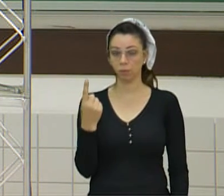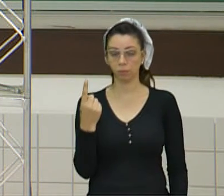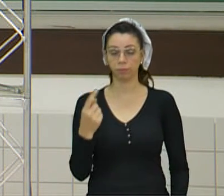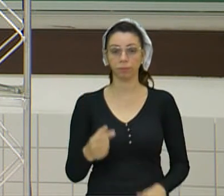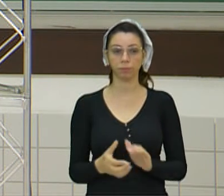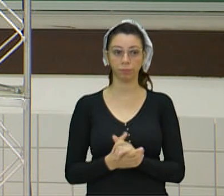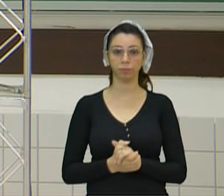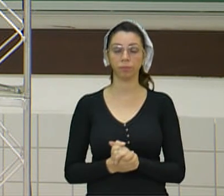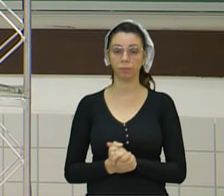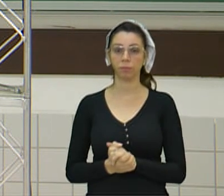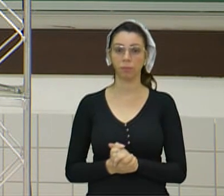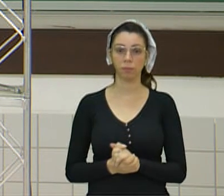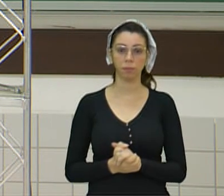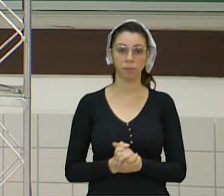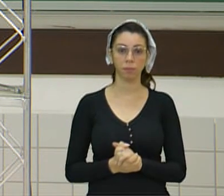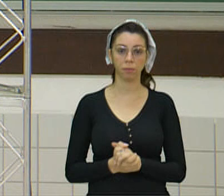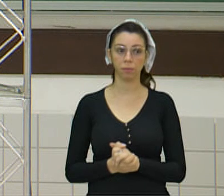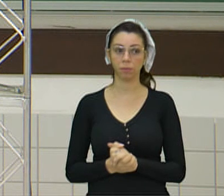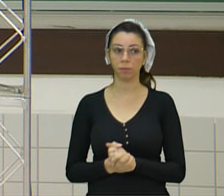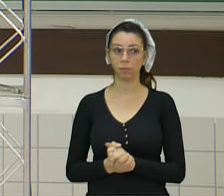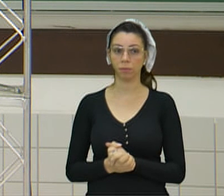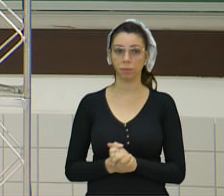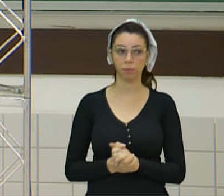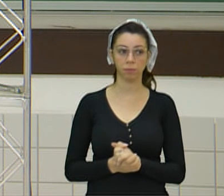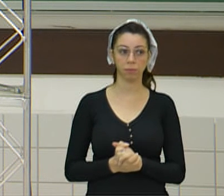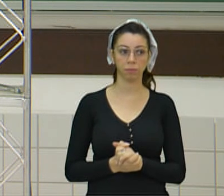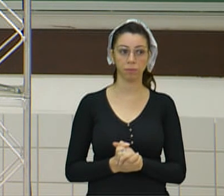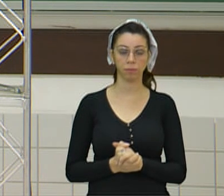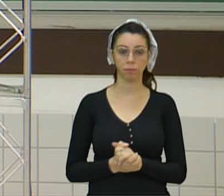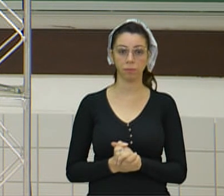nova resistência aqui. R1.